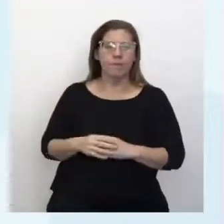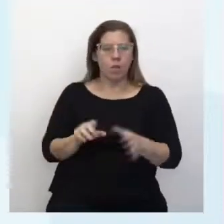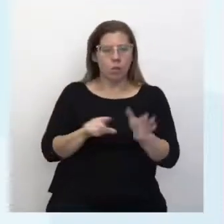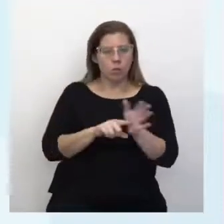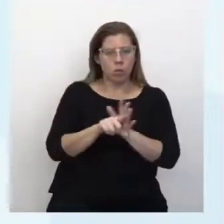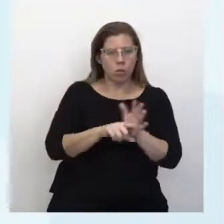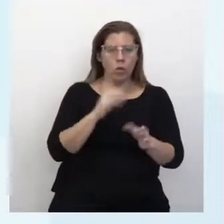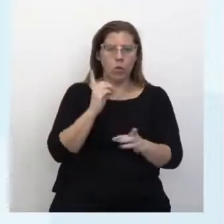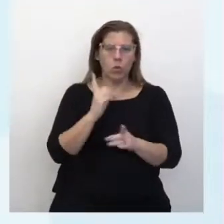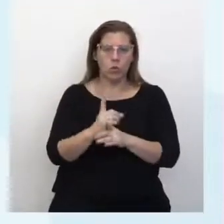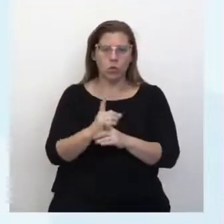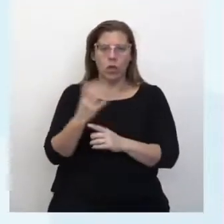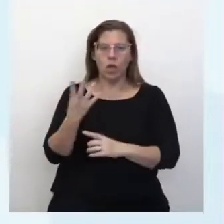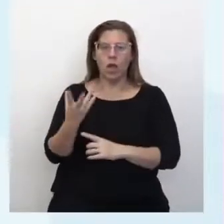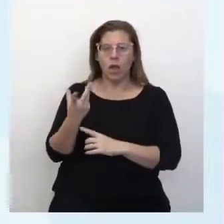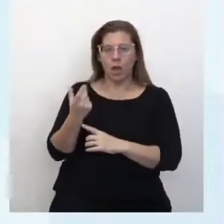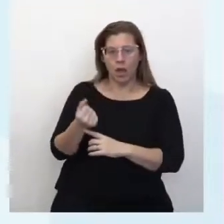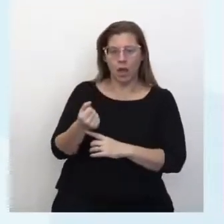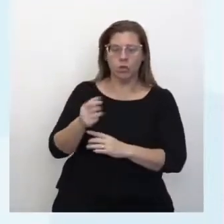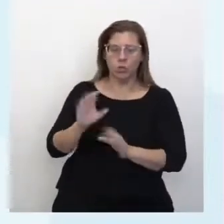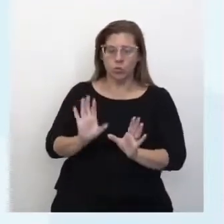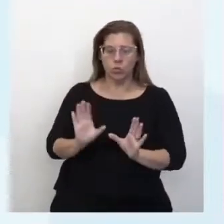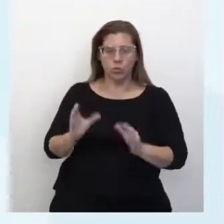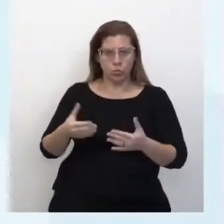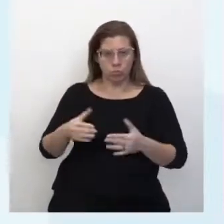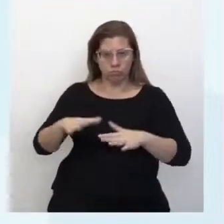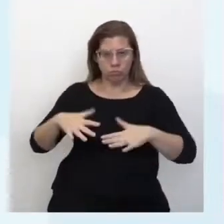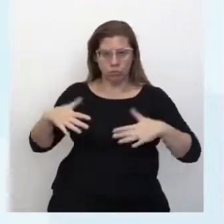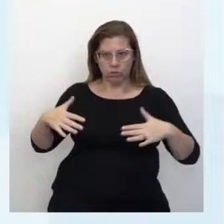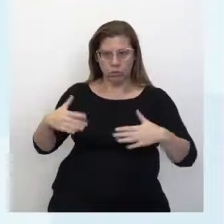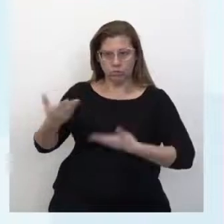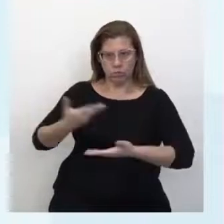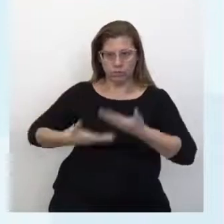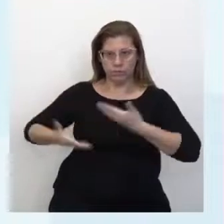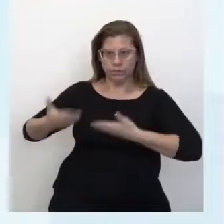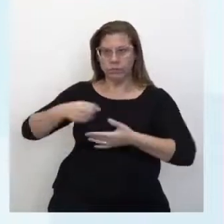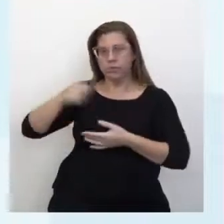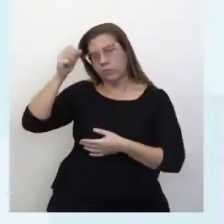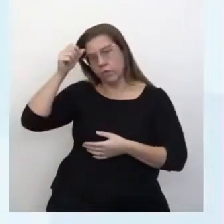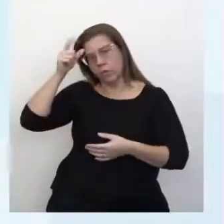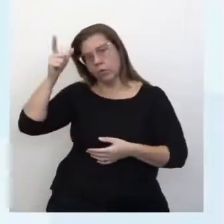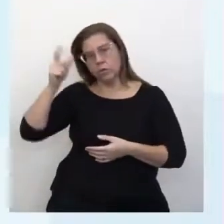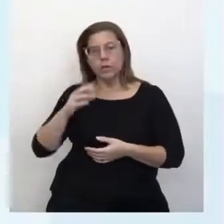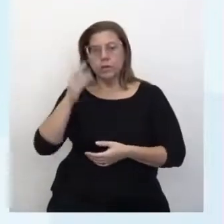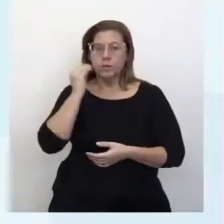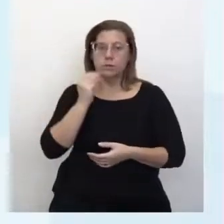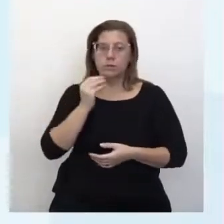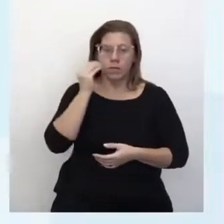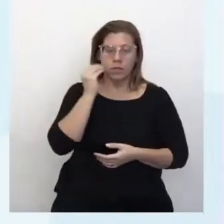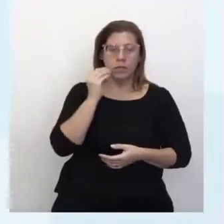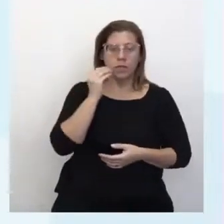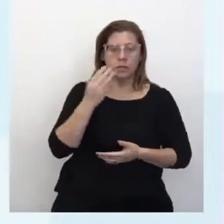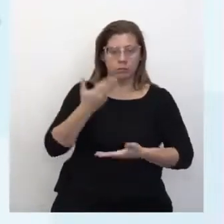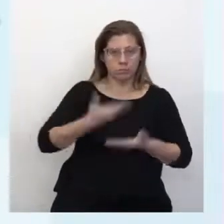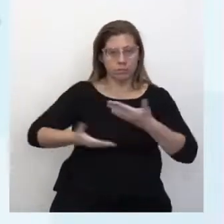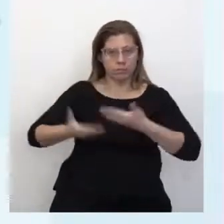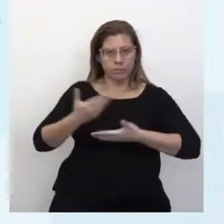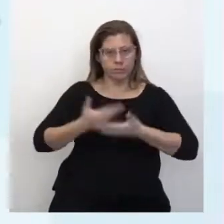o encontro entre arte e público na dimensão da mediação cultural, como experiência estética a ser